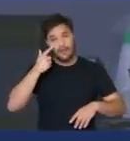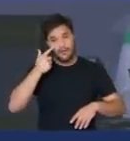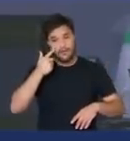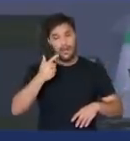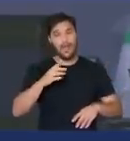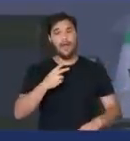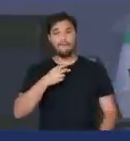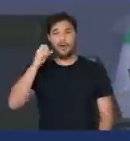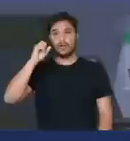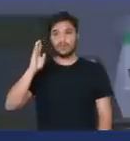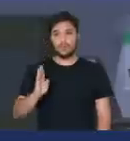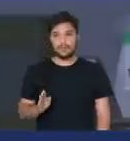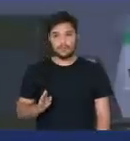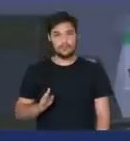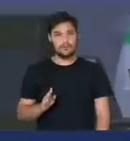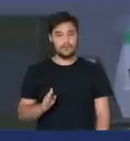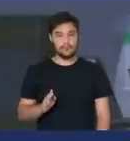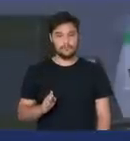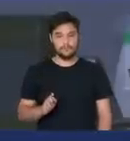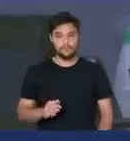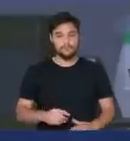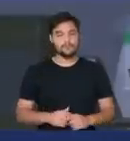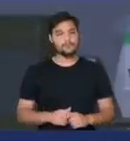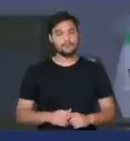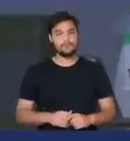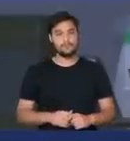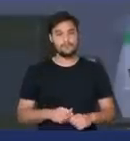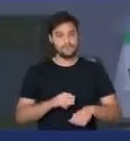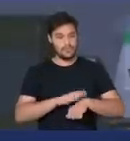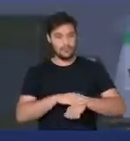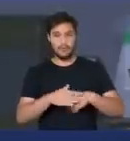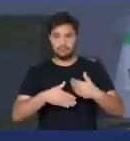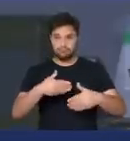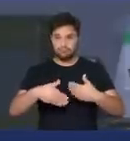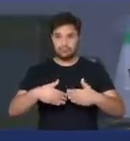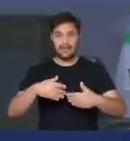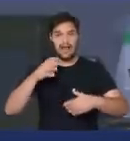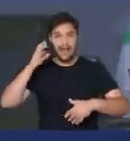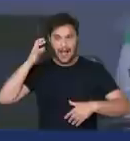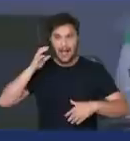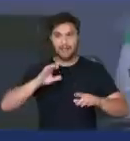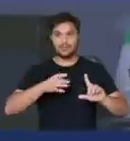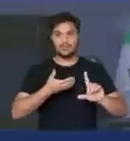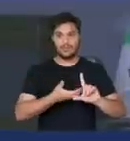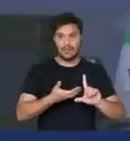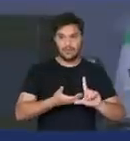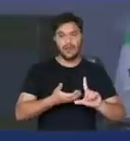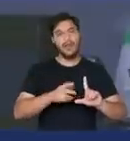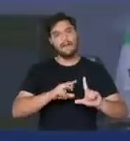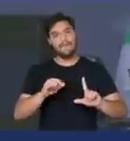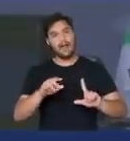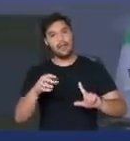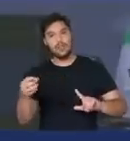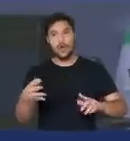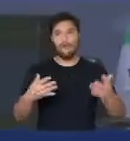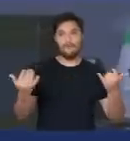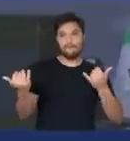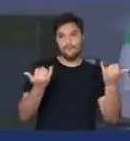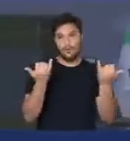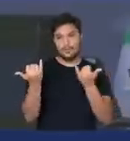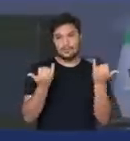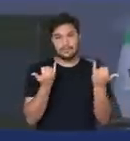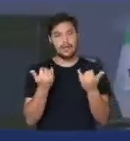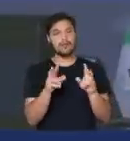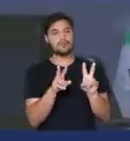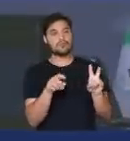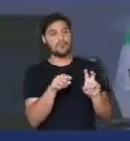ouvir a Voz do Brasil, e ao longo da programação da Rádio Câmara, da TV Câmara, você vai ter outras informações